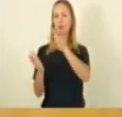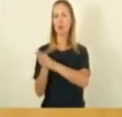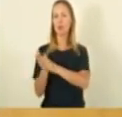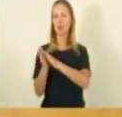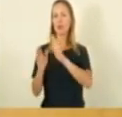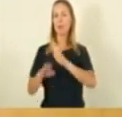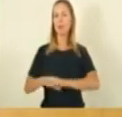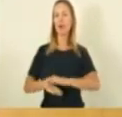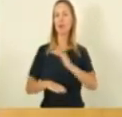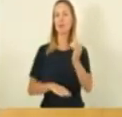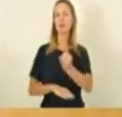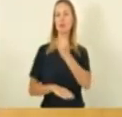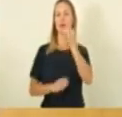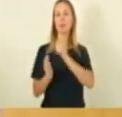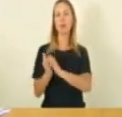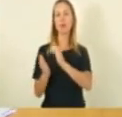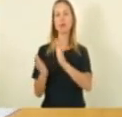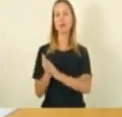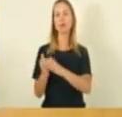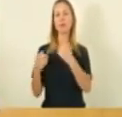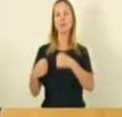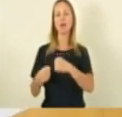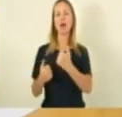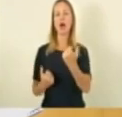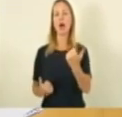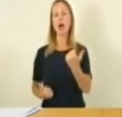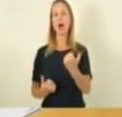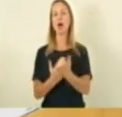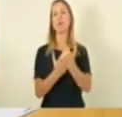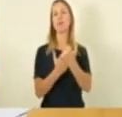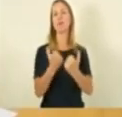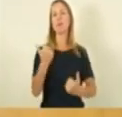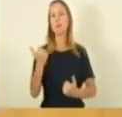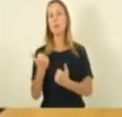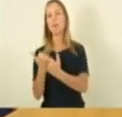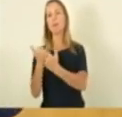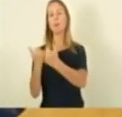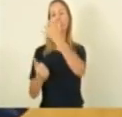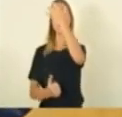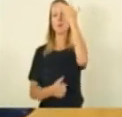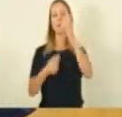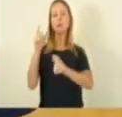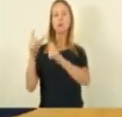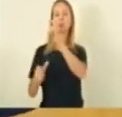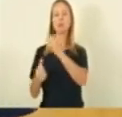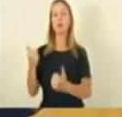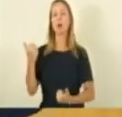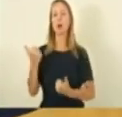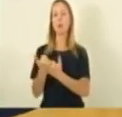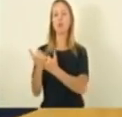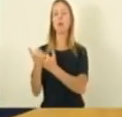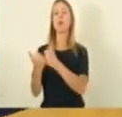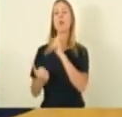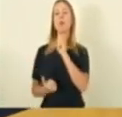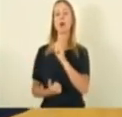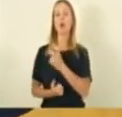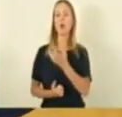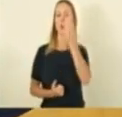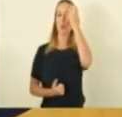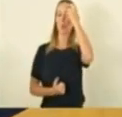do que punir, a gente precisa auxiliar as pessoas de forma